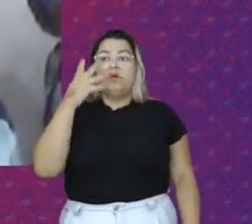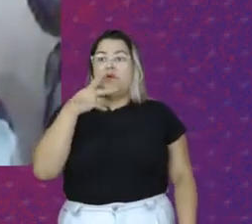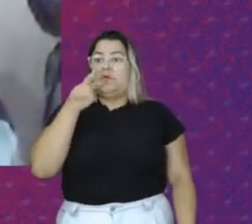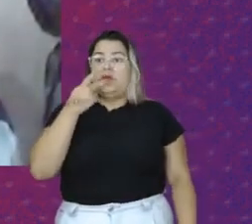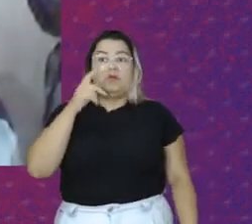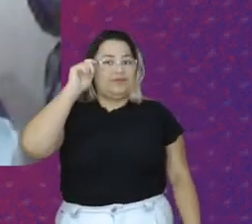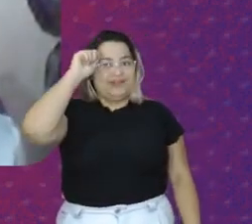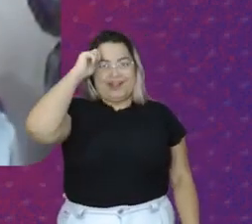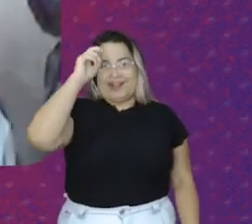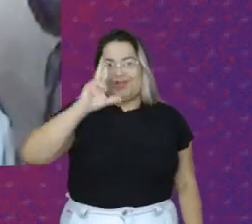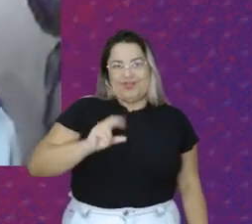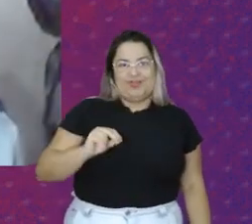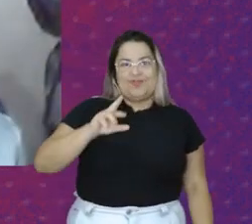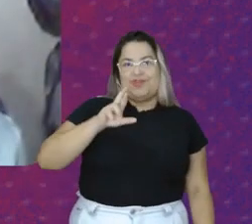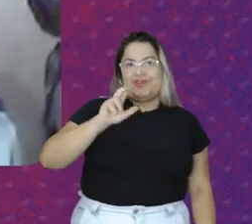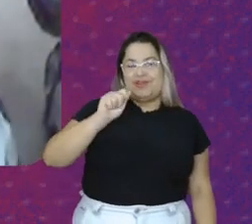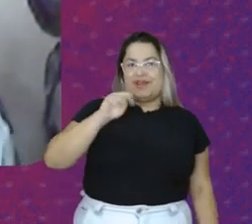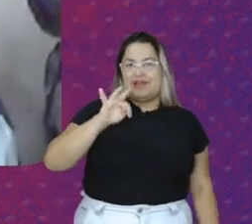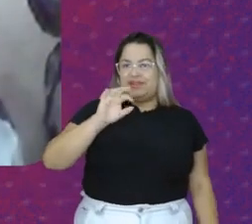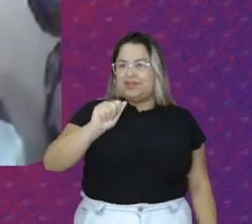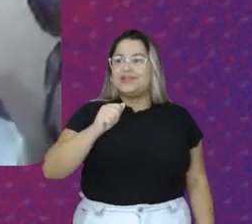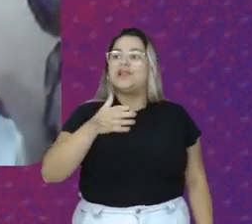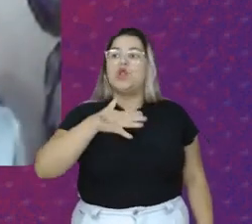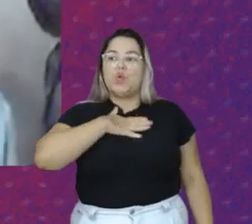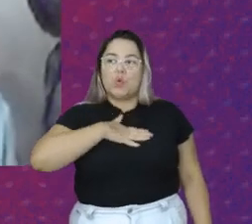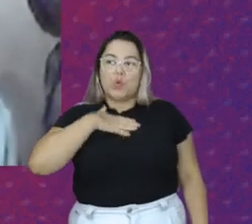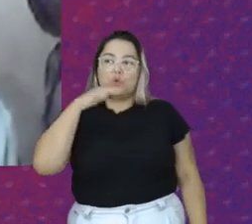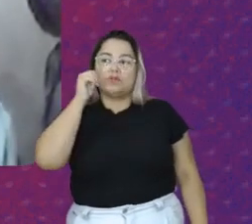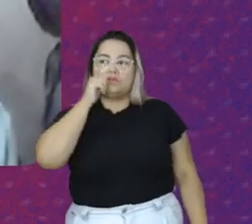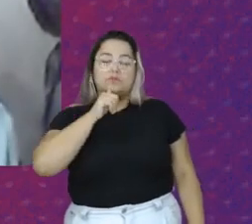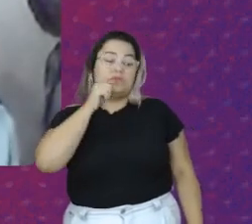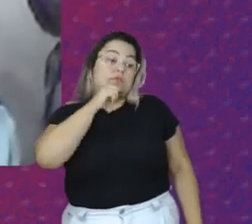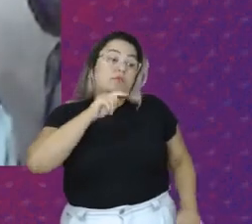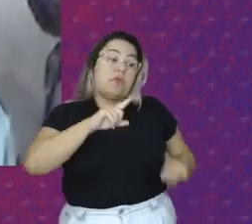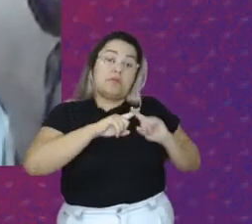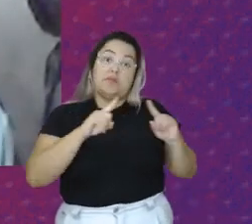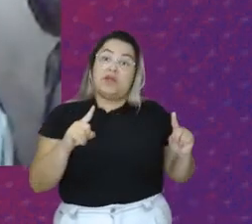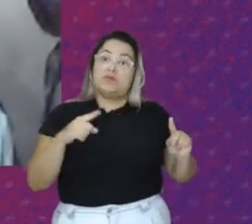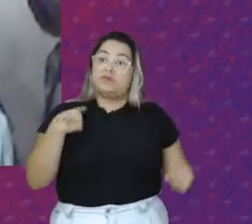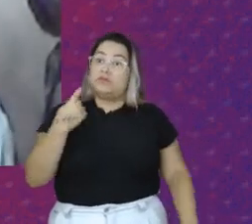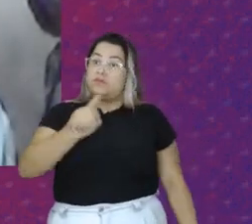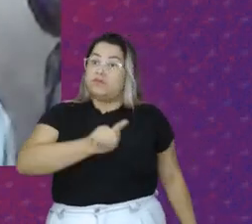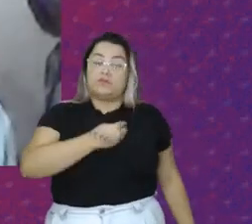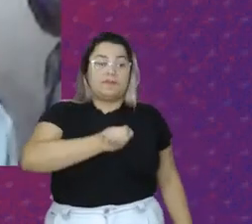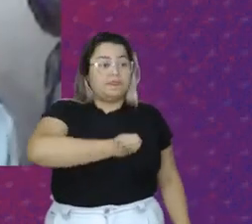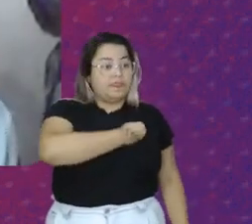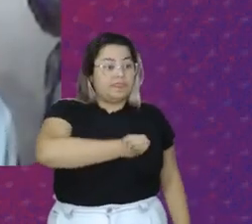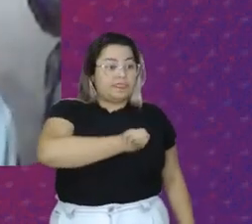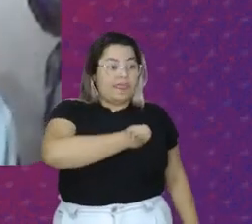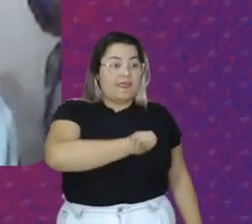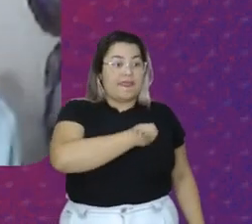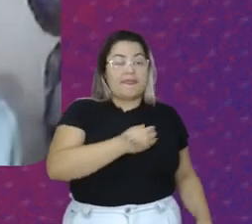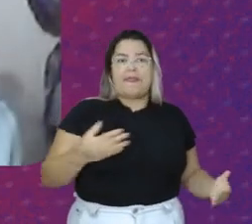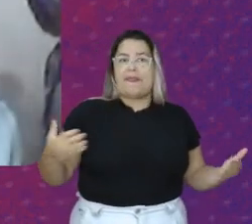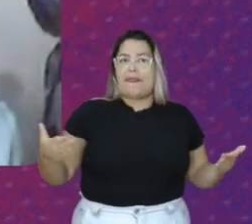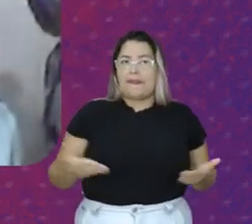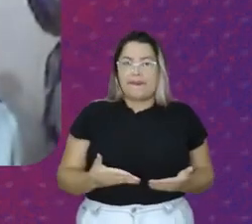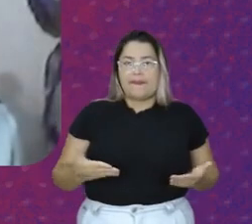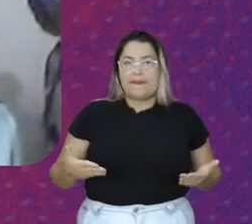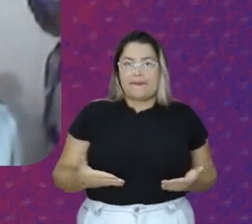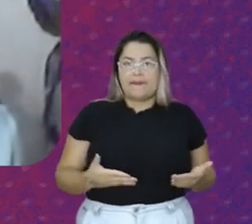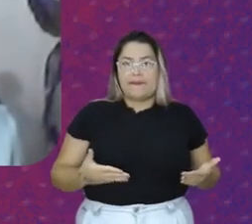racista, né? Ah, não, eu gosto das mulheres. Mas, no entanto, nós estamos vivendo hoje uma escala horrorosa